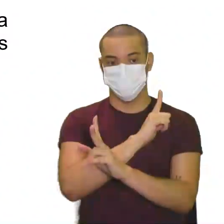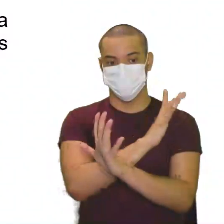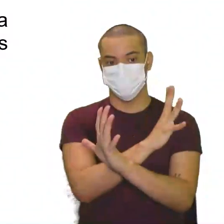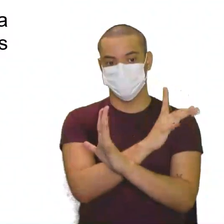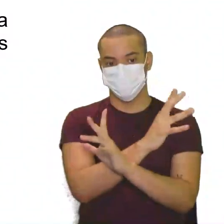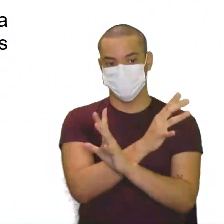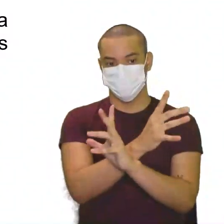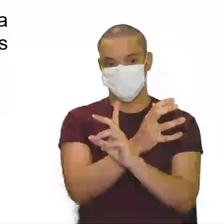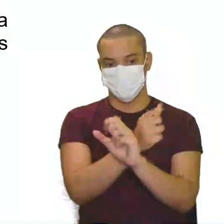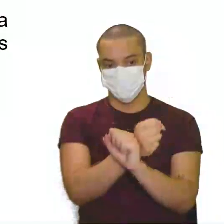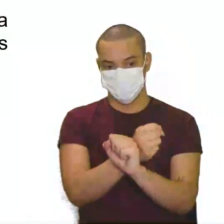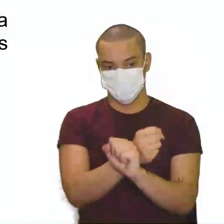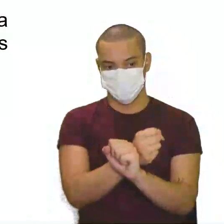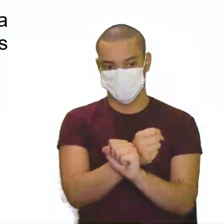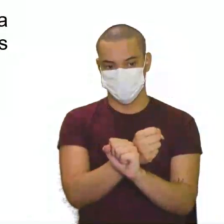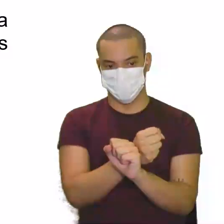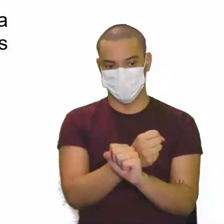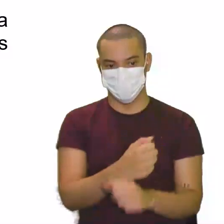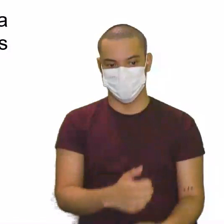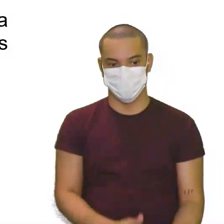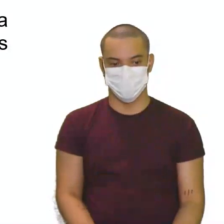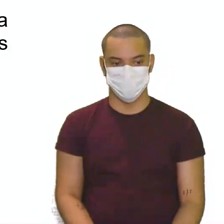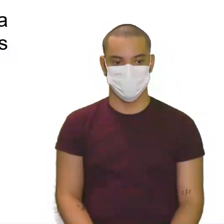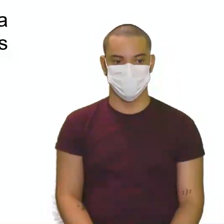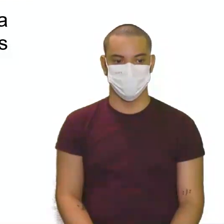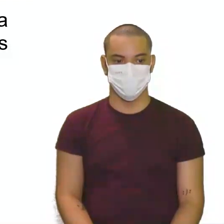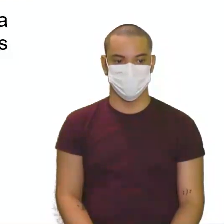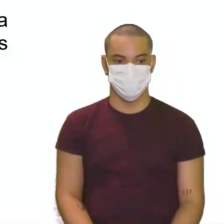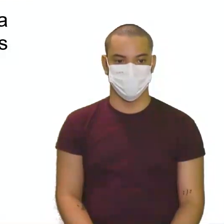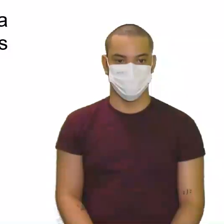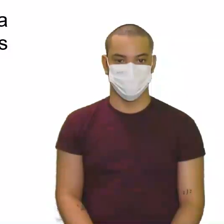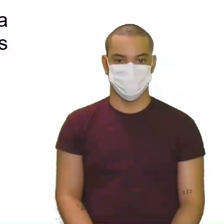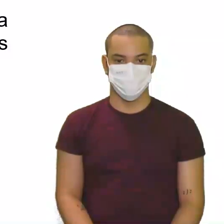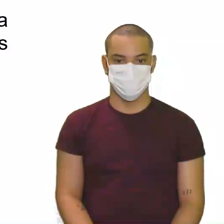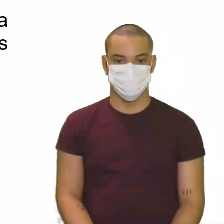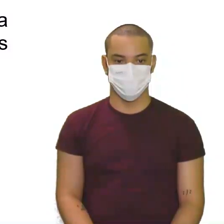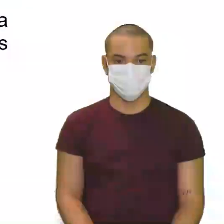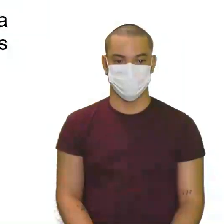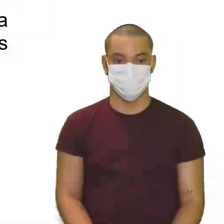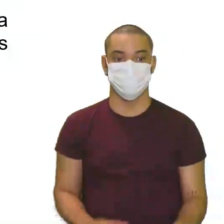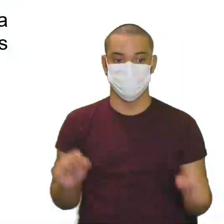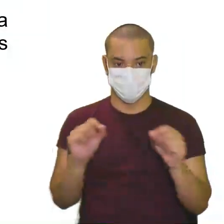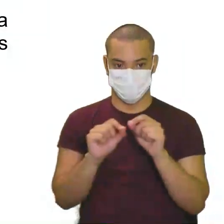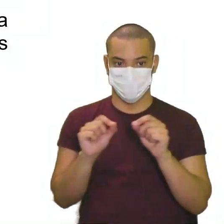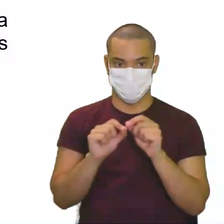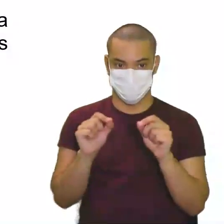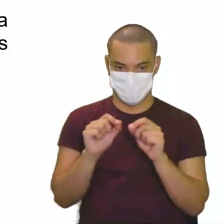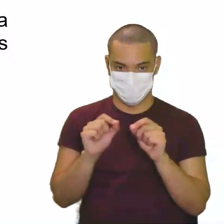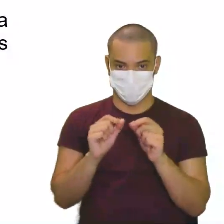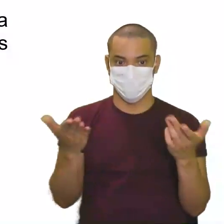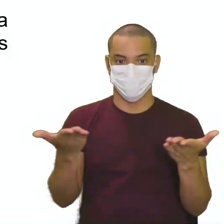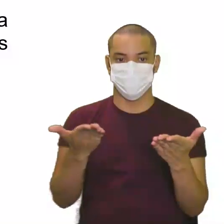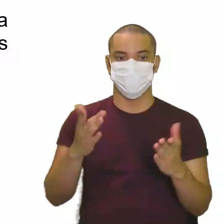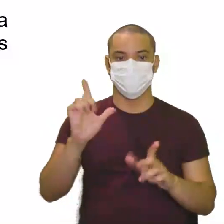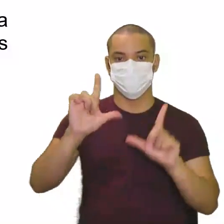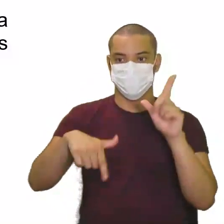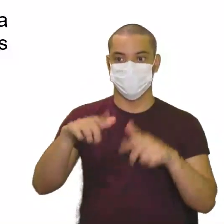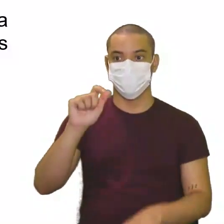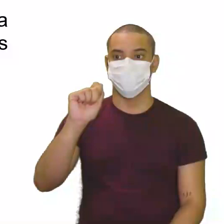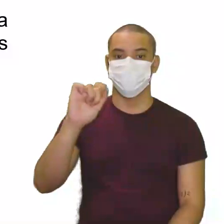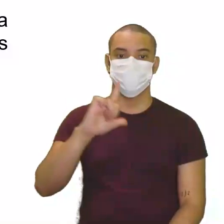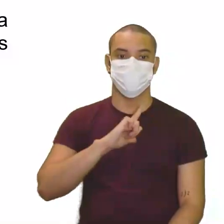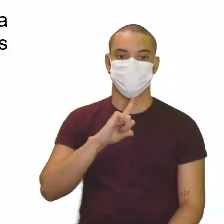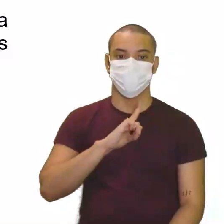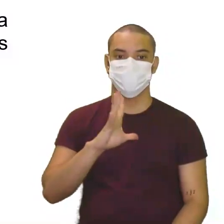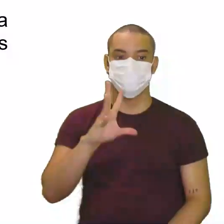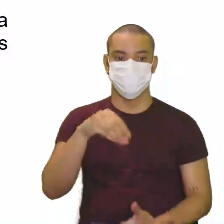temos o que atração magnética então vamos aqui fazer uma observação na letra A O